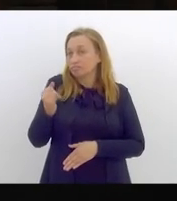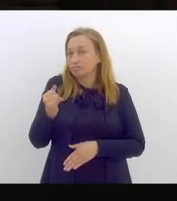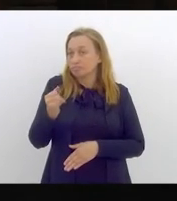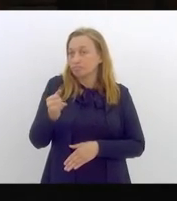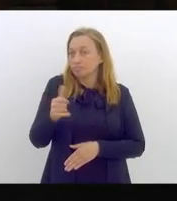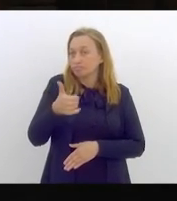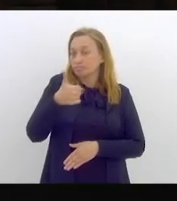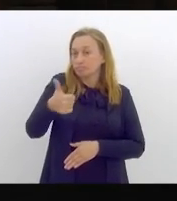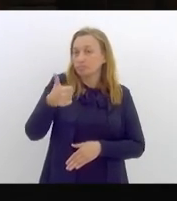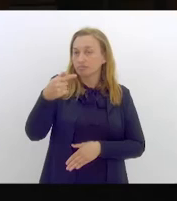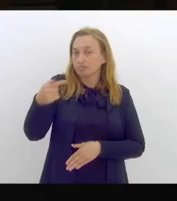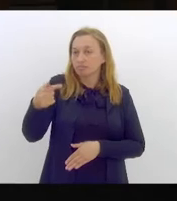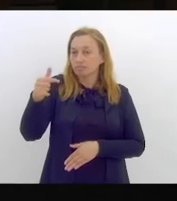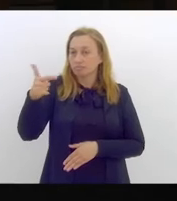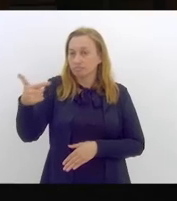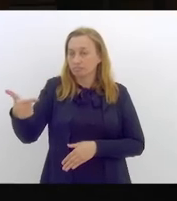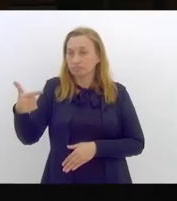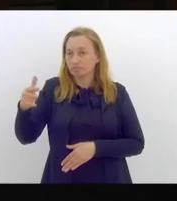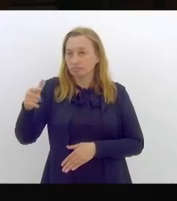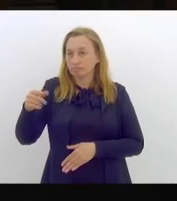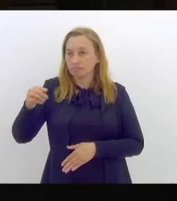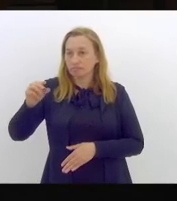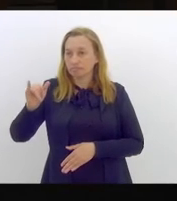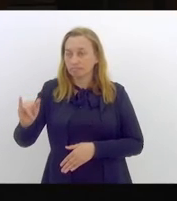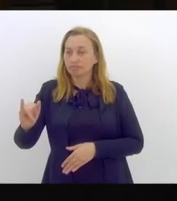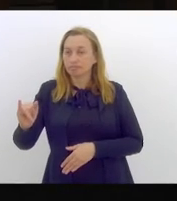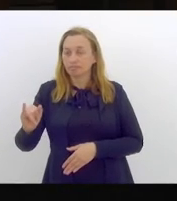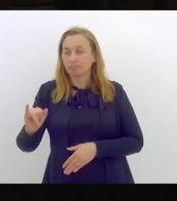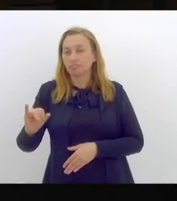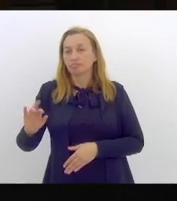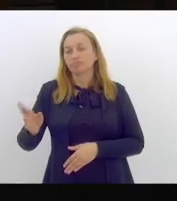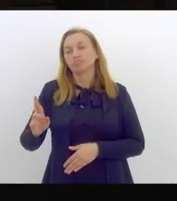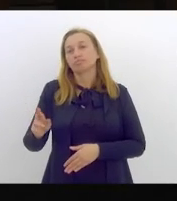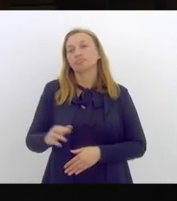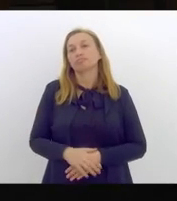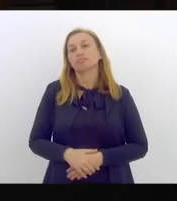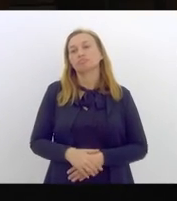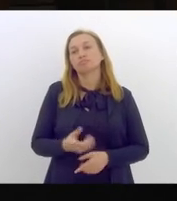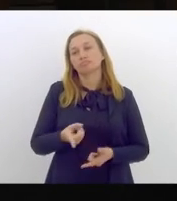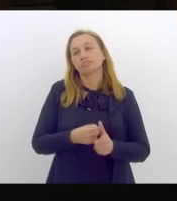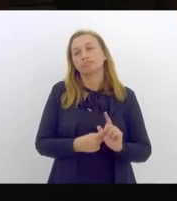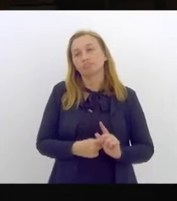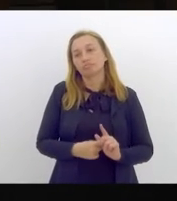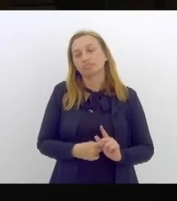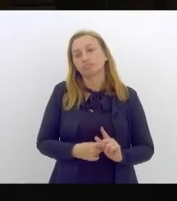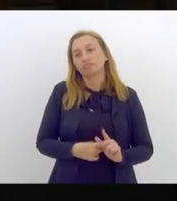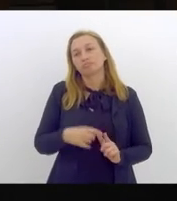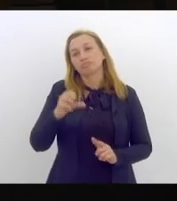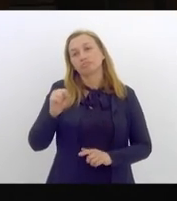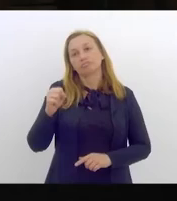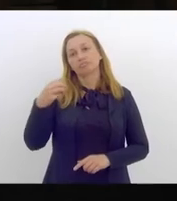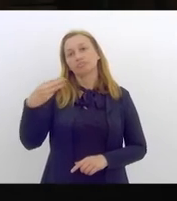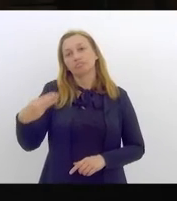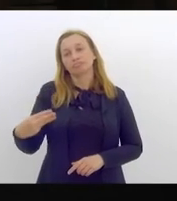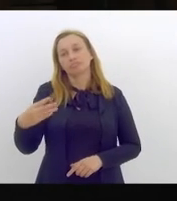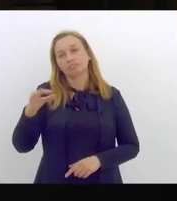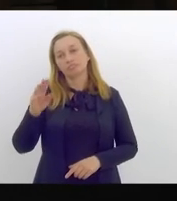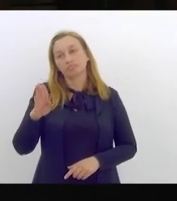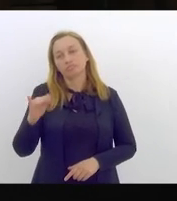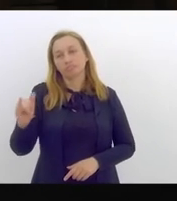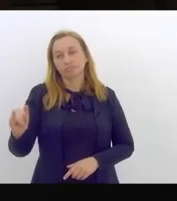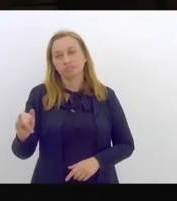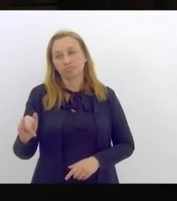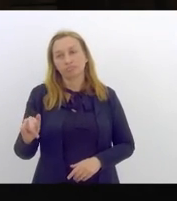a 172 bilhões. A gente fala de uma dívida que deveria estar em torno de 83 bi